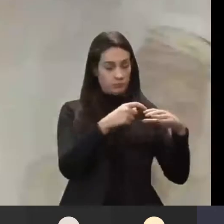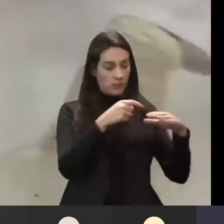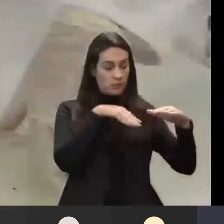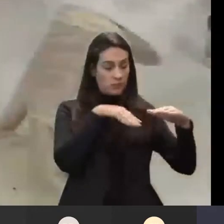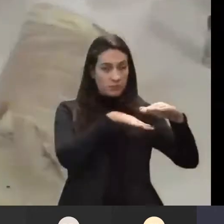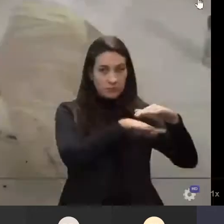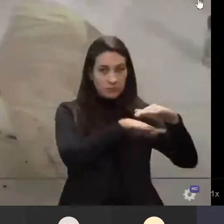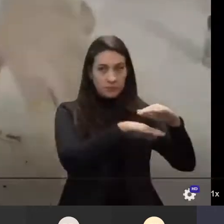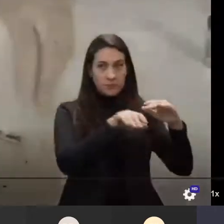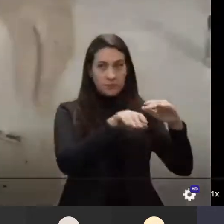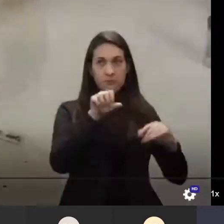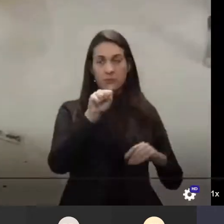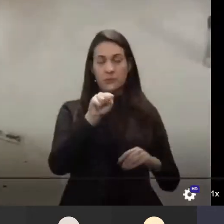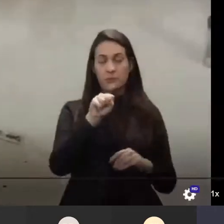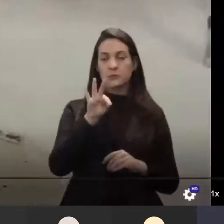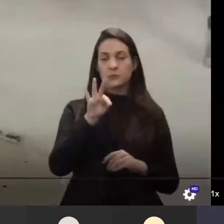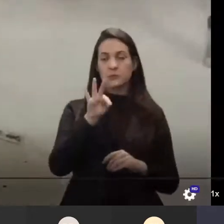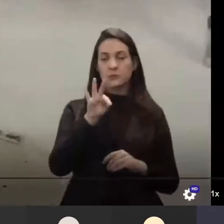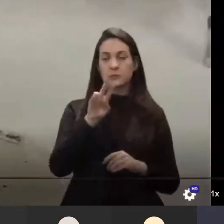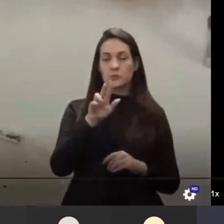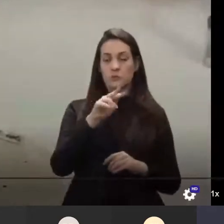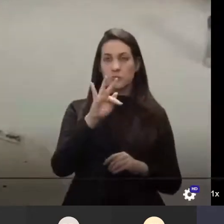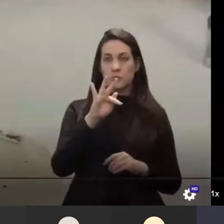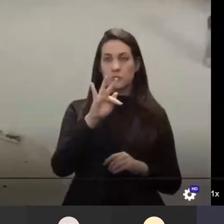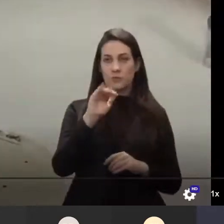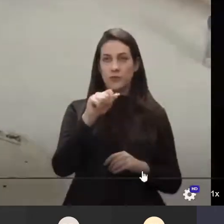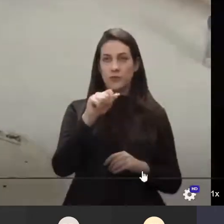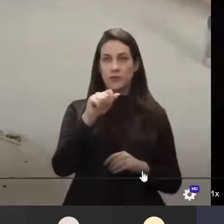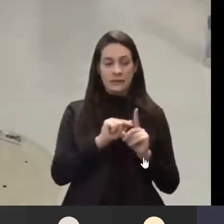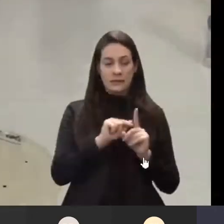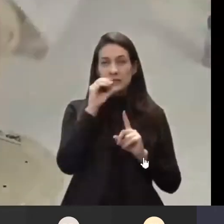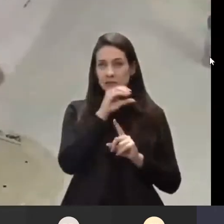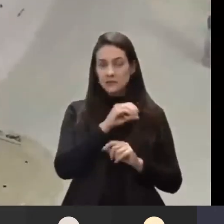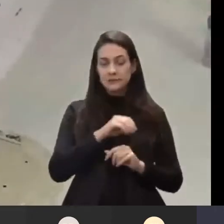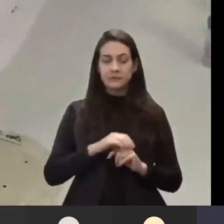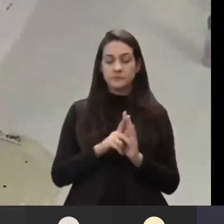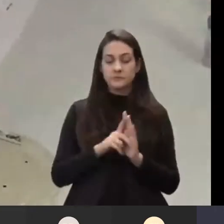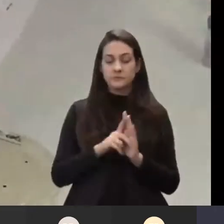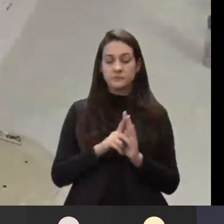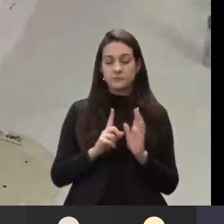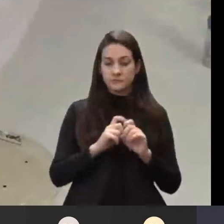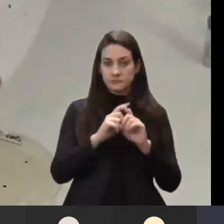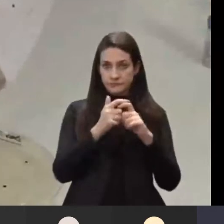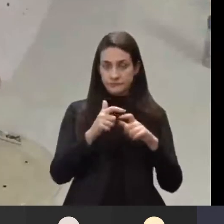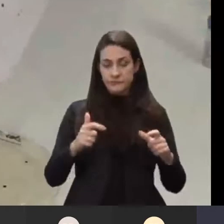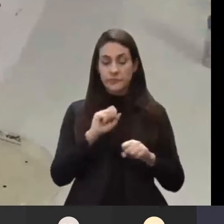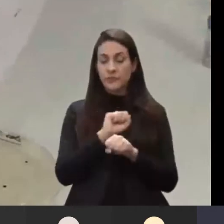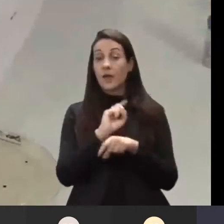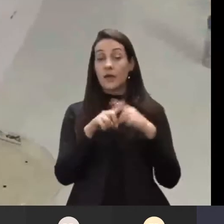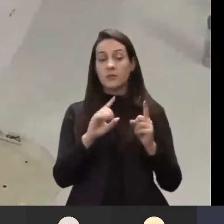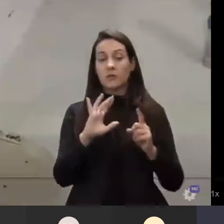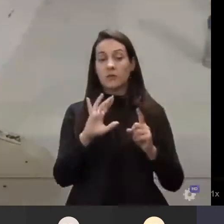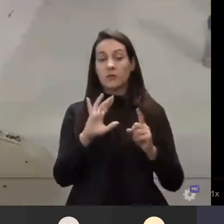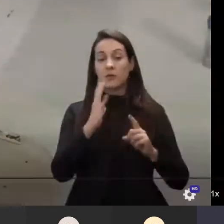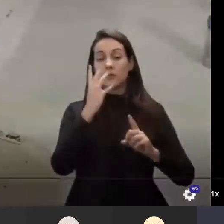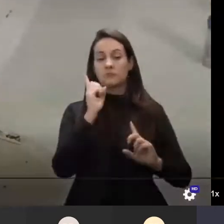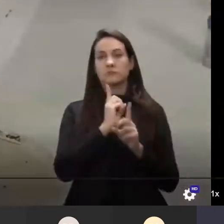uma temperatura propícia para o crescimento do micro-organismo. E aí você vai esperar o tempo e vai, então, observar os resultados.